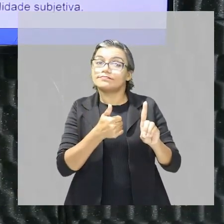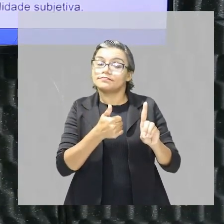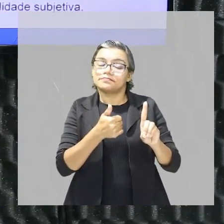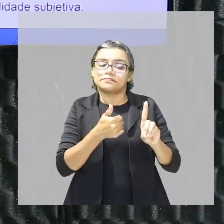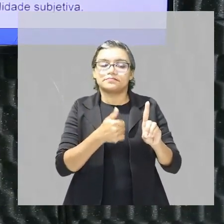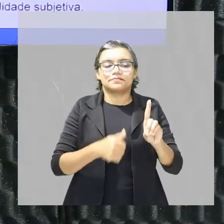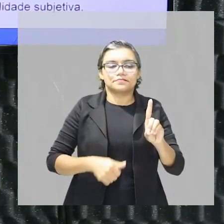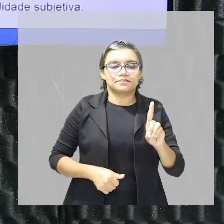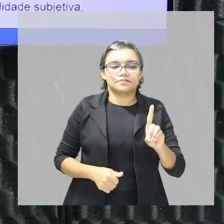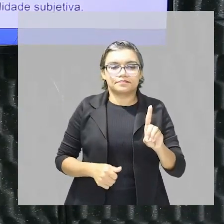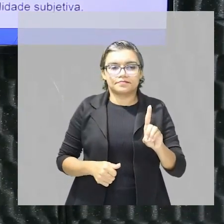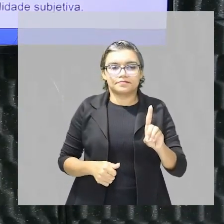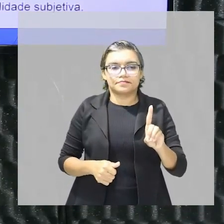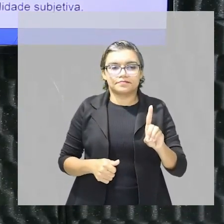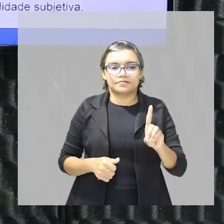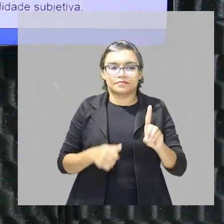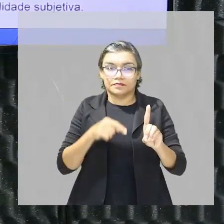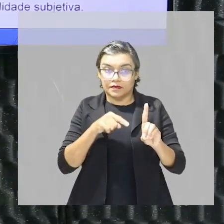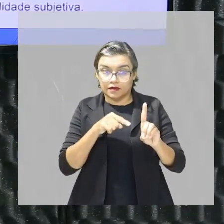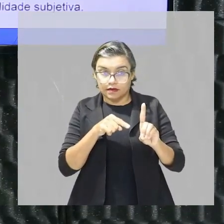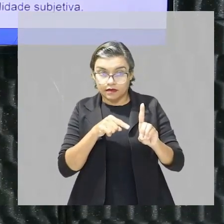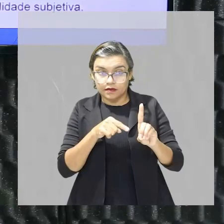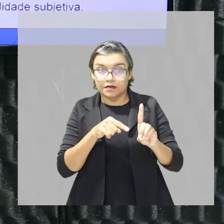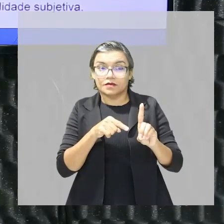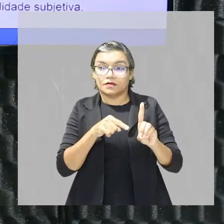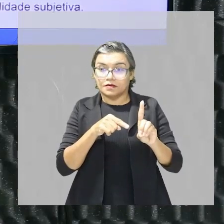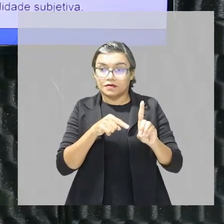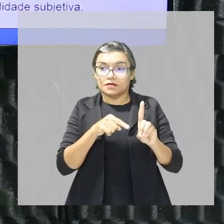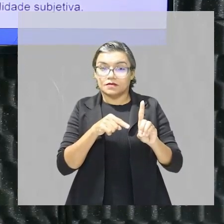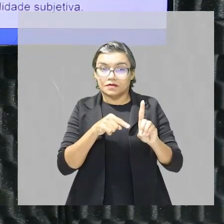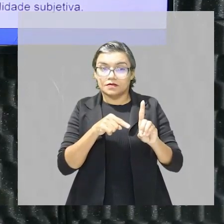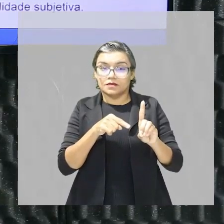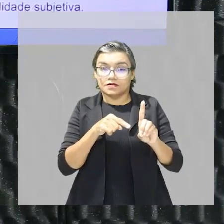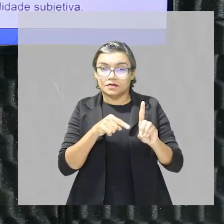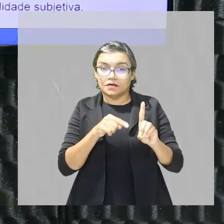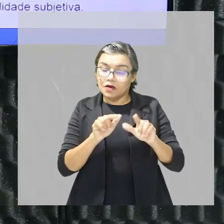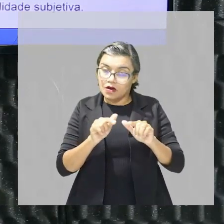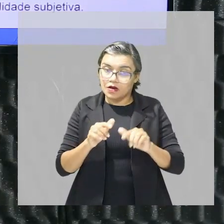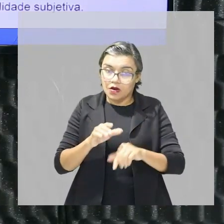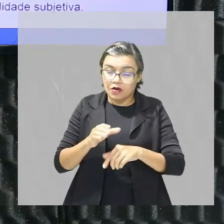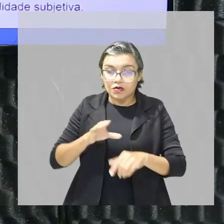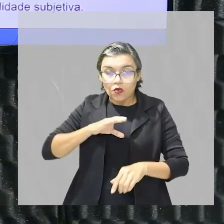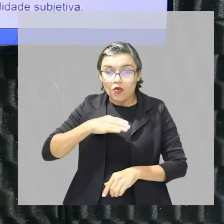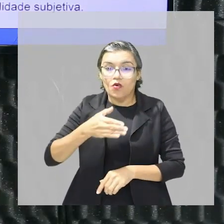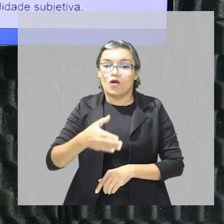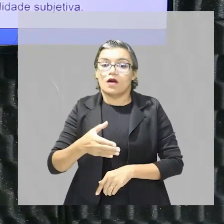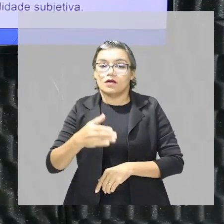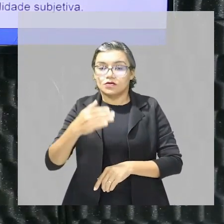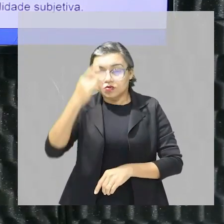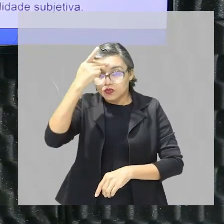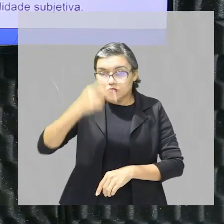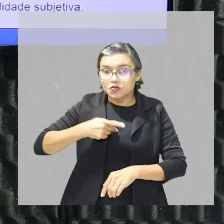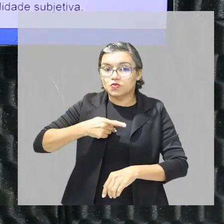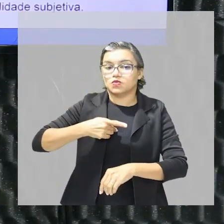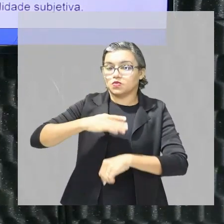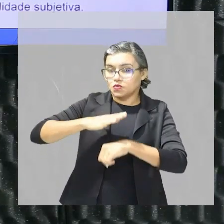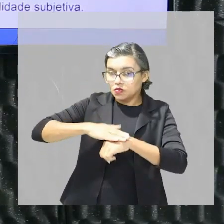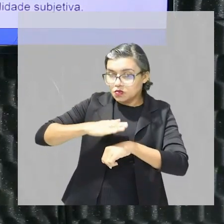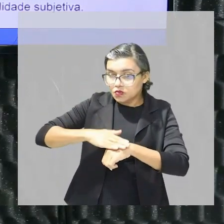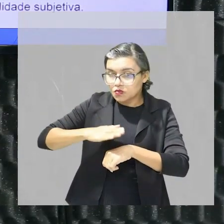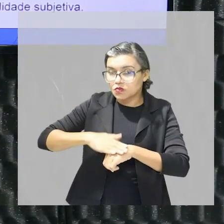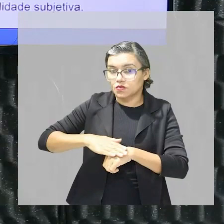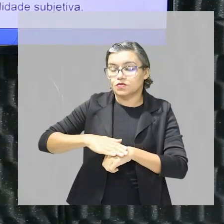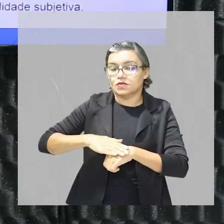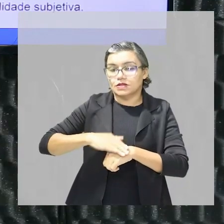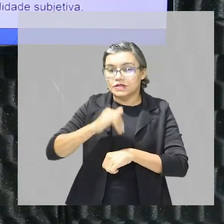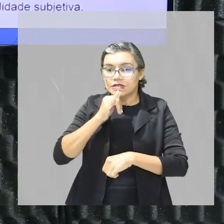a coragem de ser autônomo e por si mesmo rejeitando portanto qualquer condição que seja de alguém